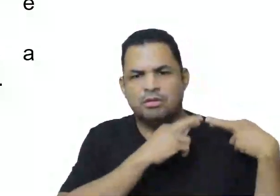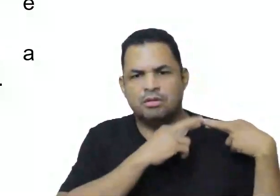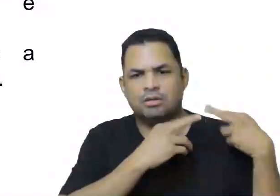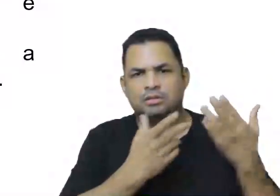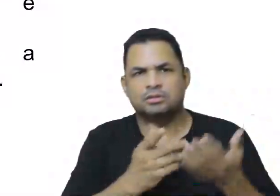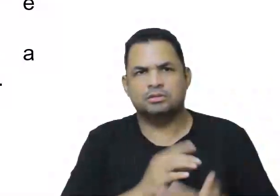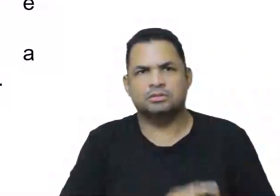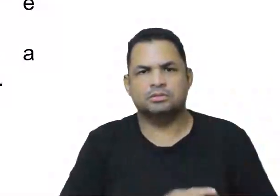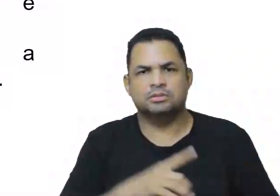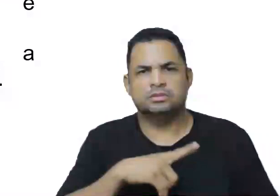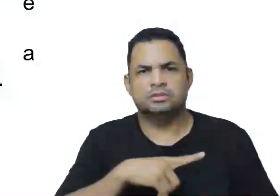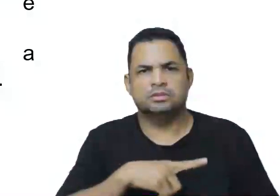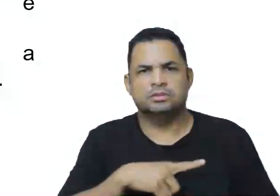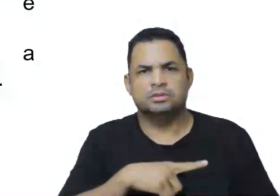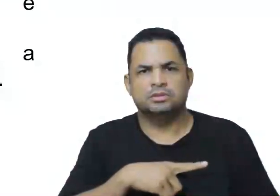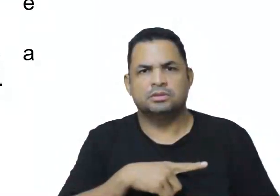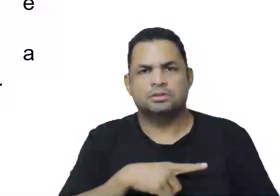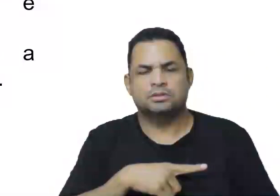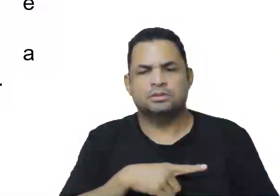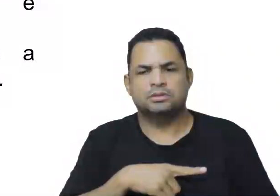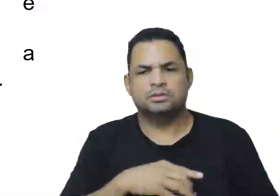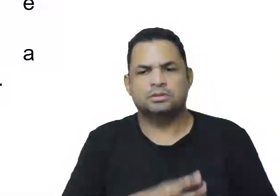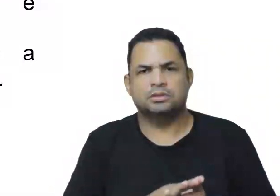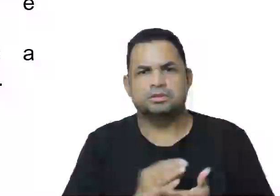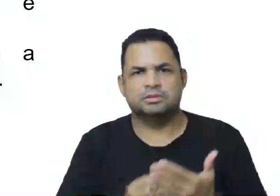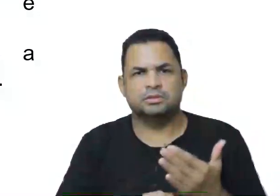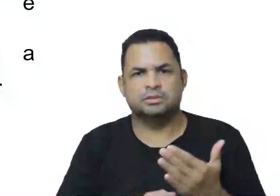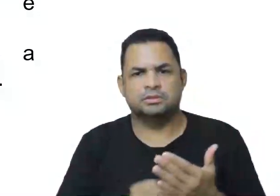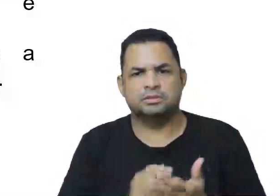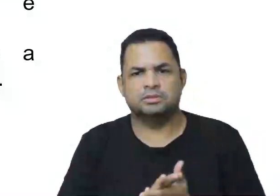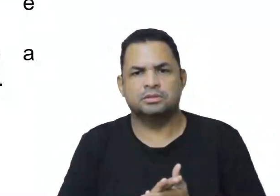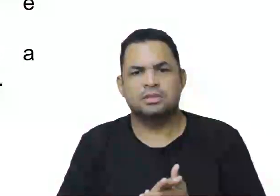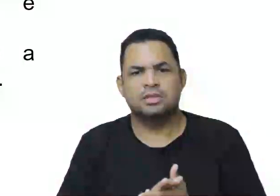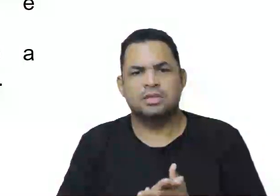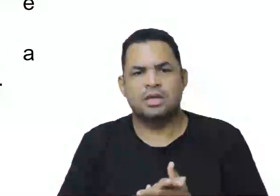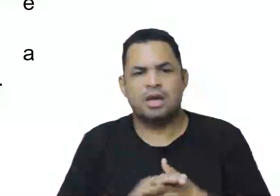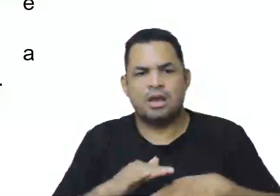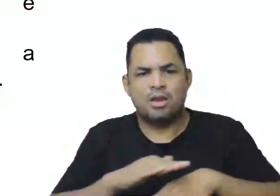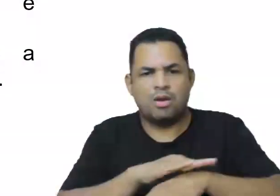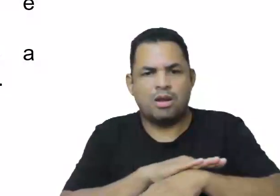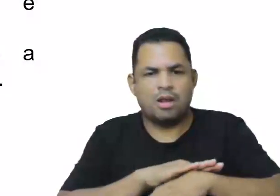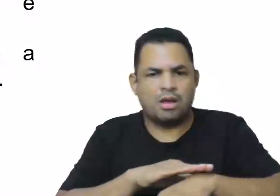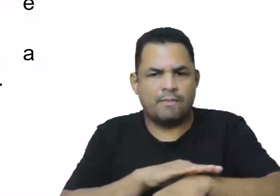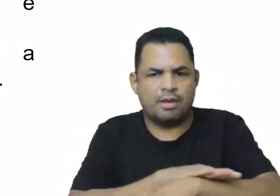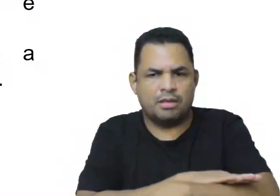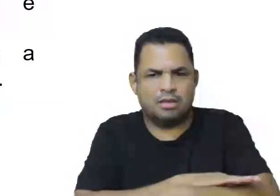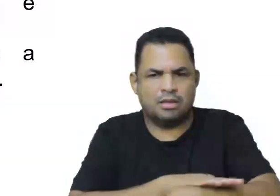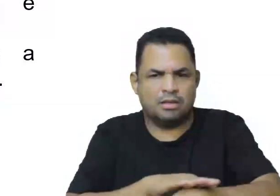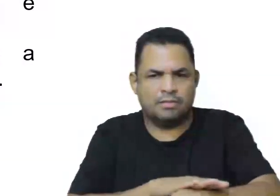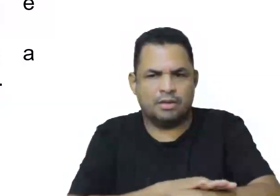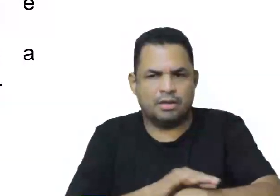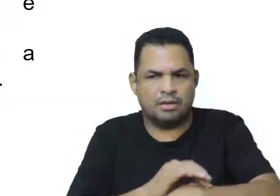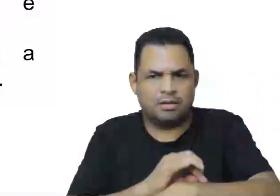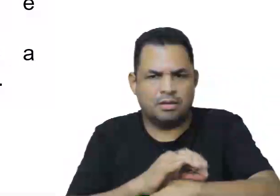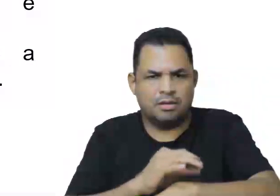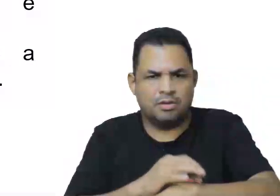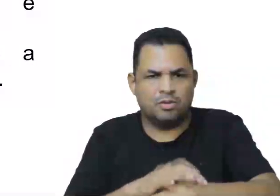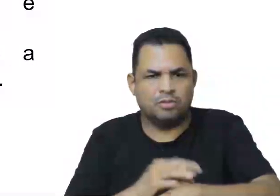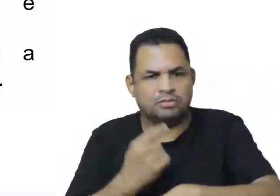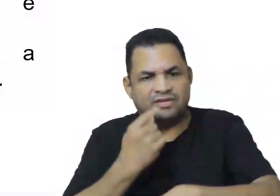formação de determinadas estruturas. A ectoderme é a camada mais externa e ela vai dar origem a quem? A